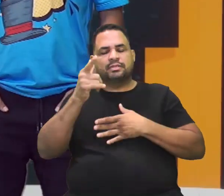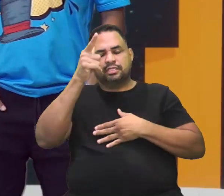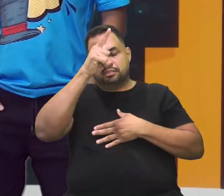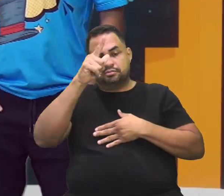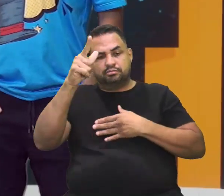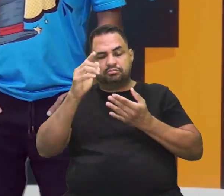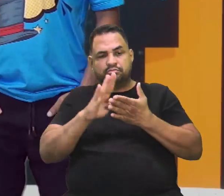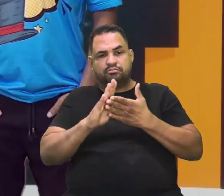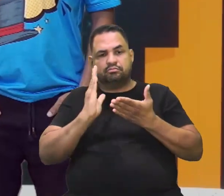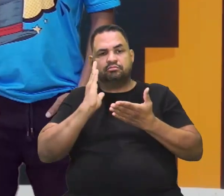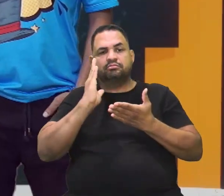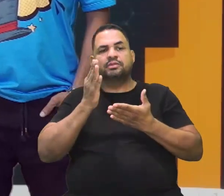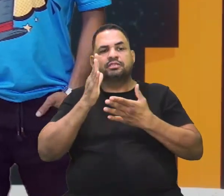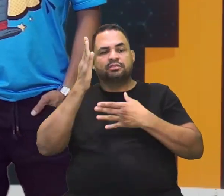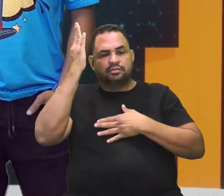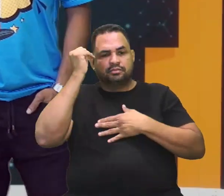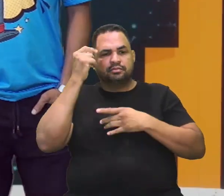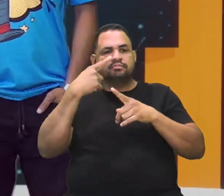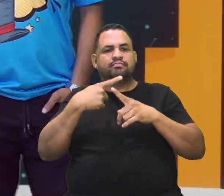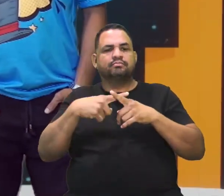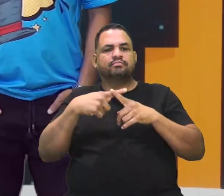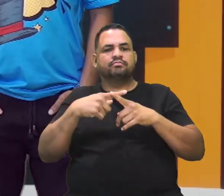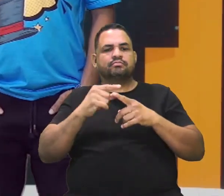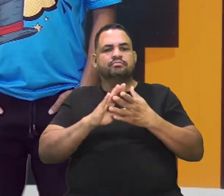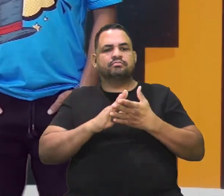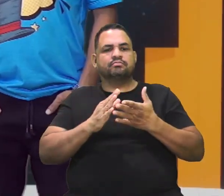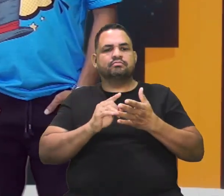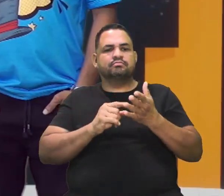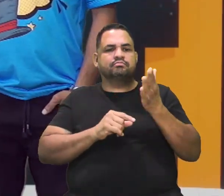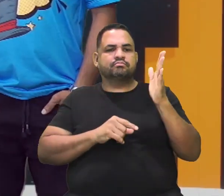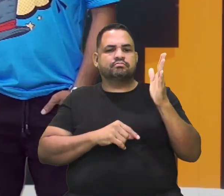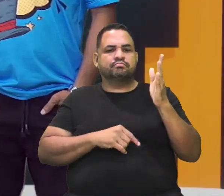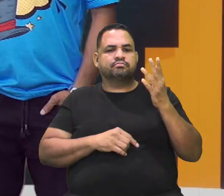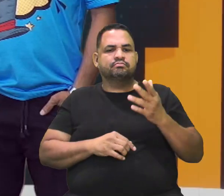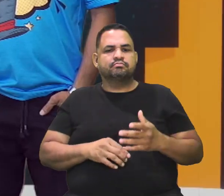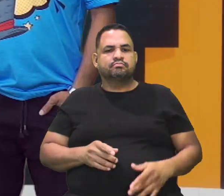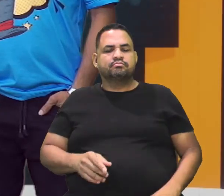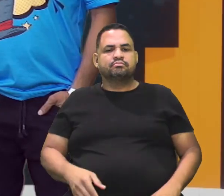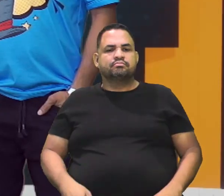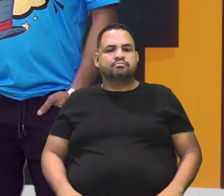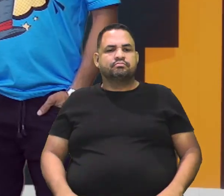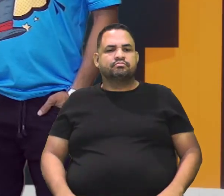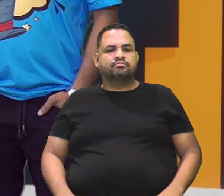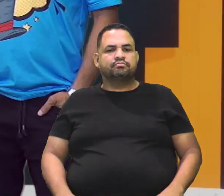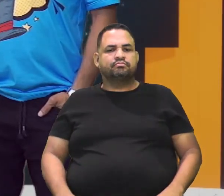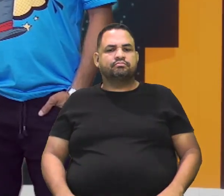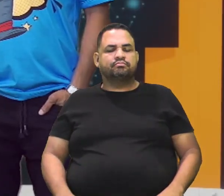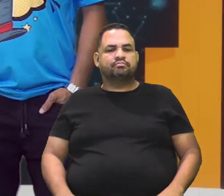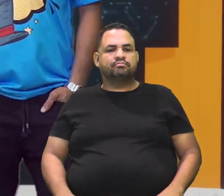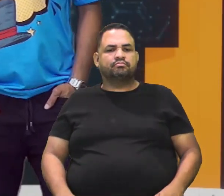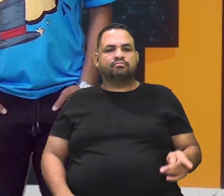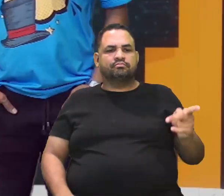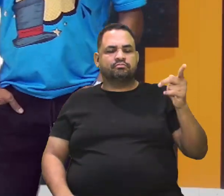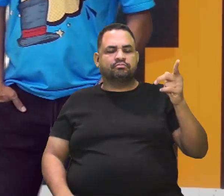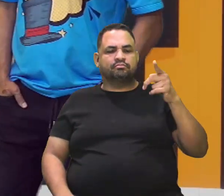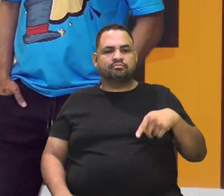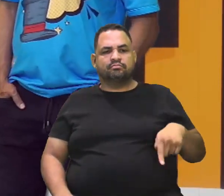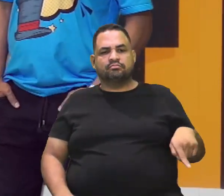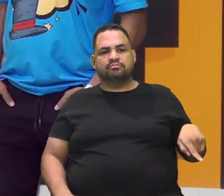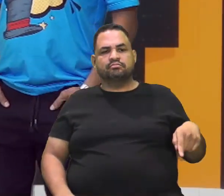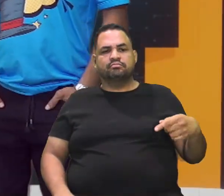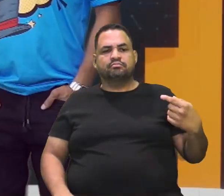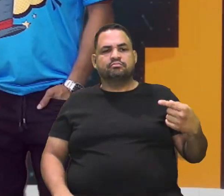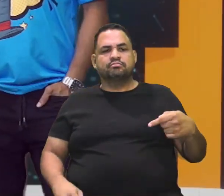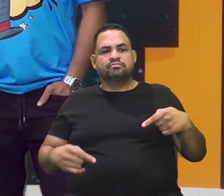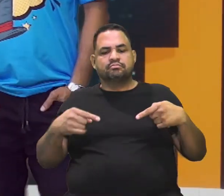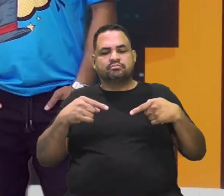da coisa, a gente já sabe, né? Porque se está virado para a esquerda, é porque isso nós estamos falando que o vértice